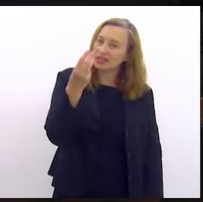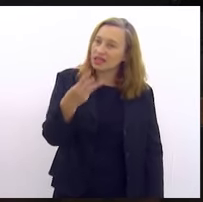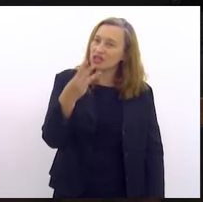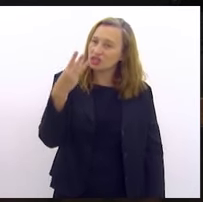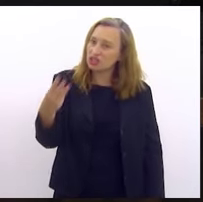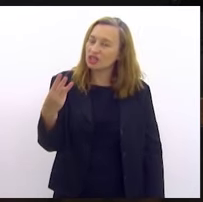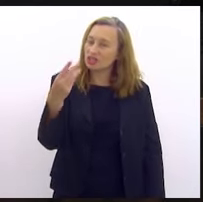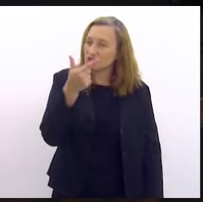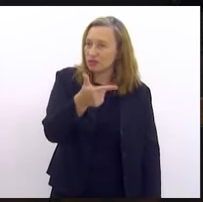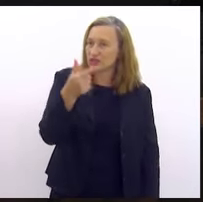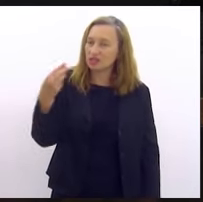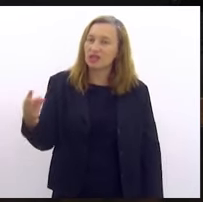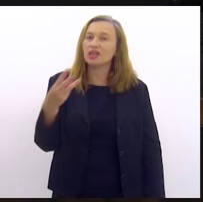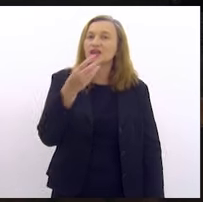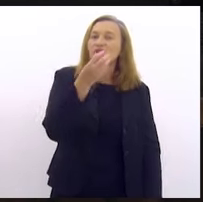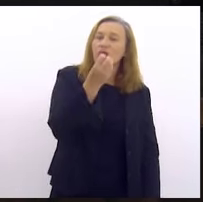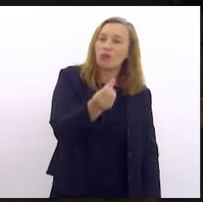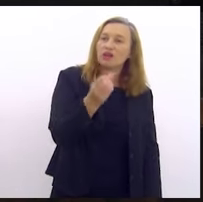633-23,